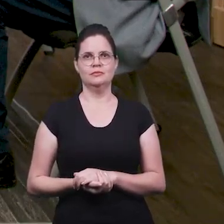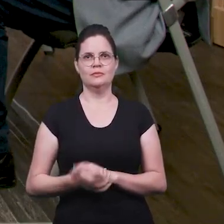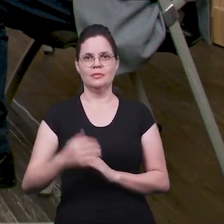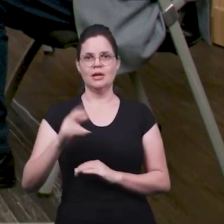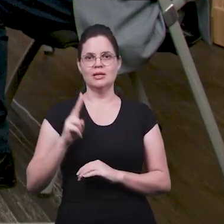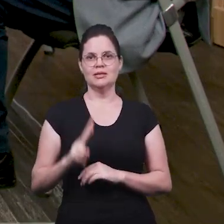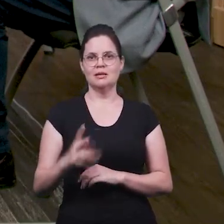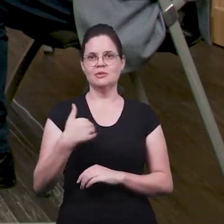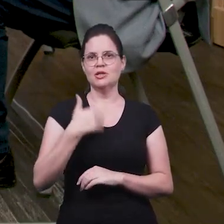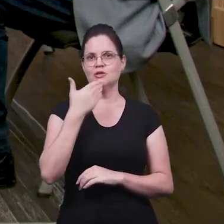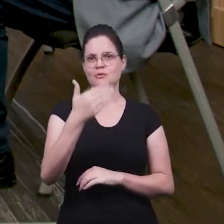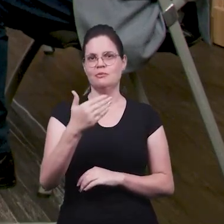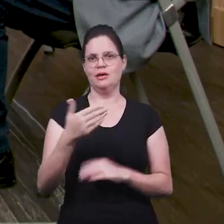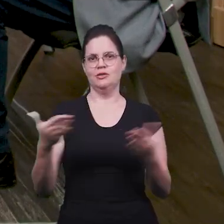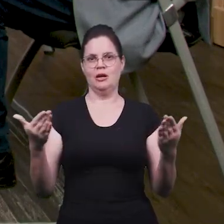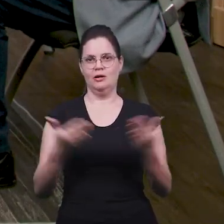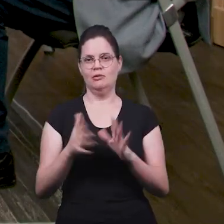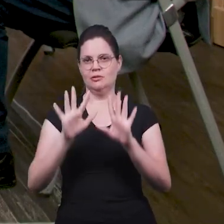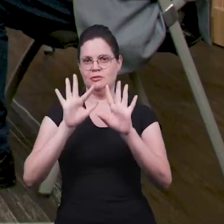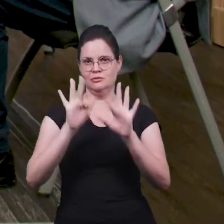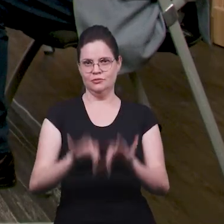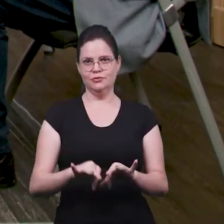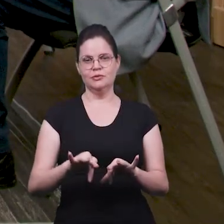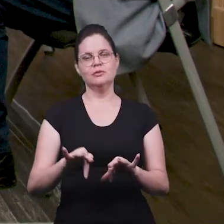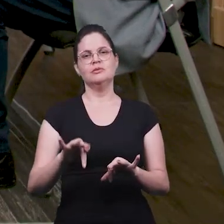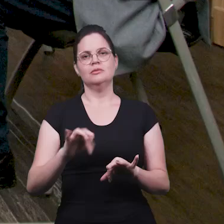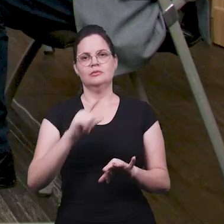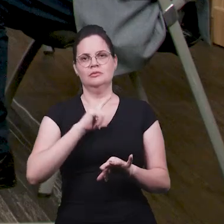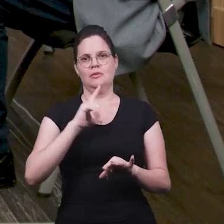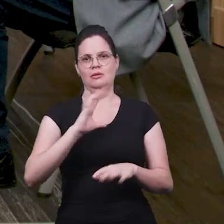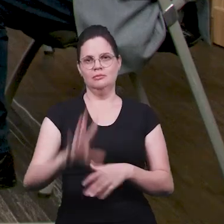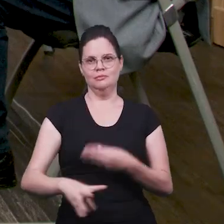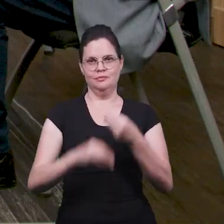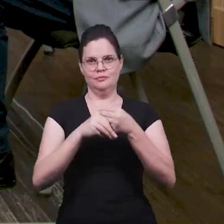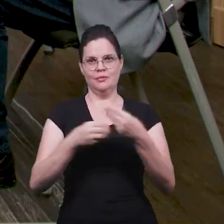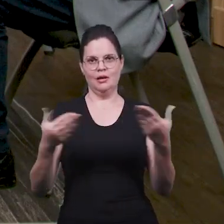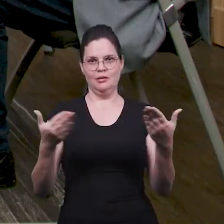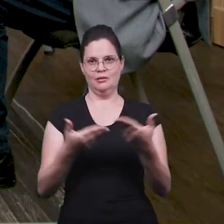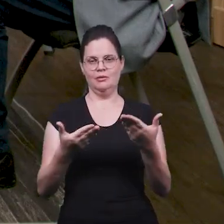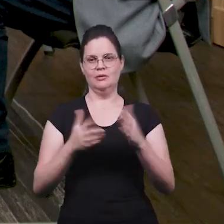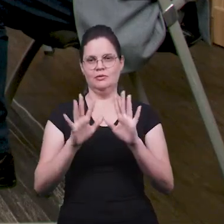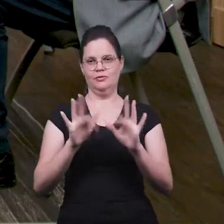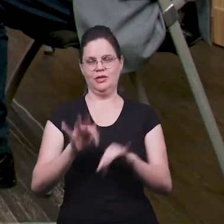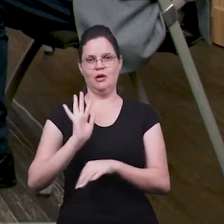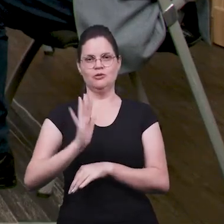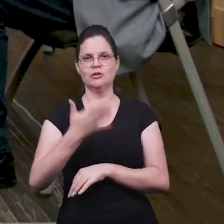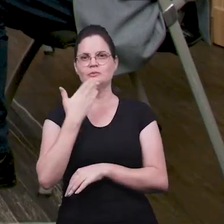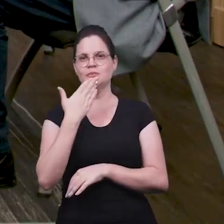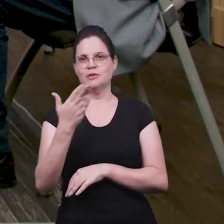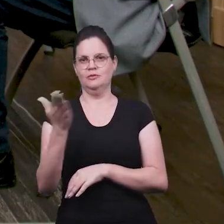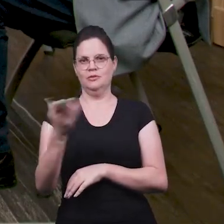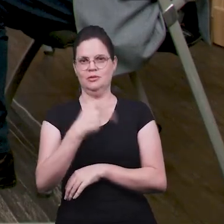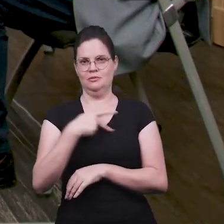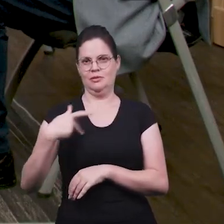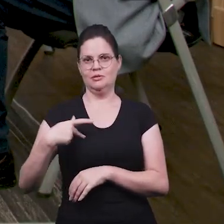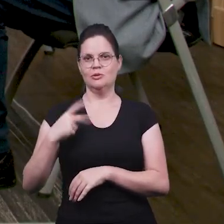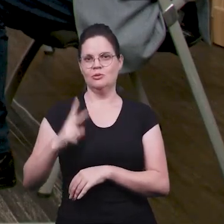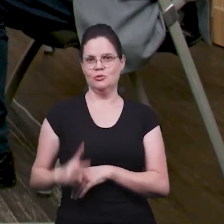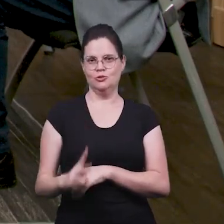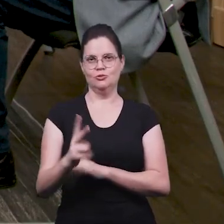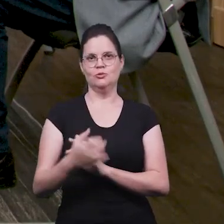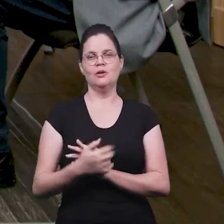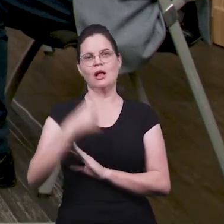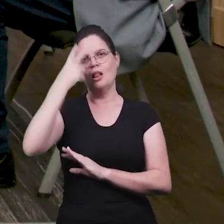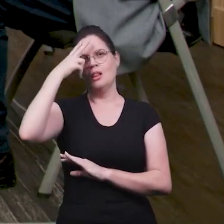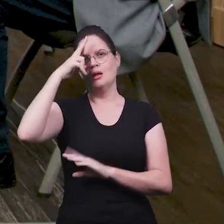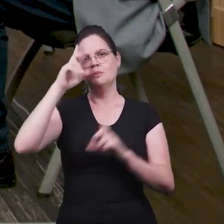para você dar uma palavra desse encerramento, né, já caminhando para o final desse programa,